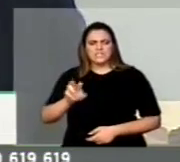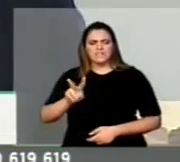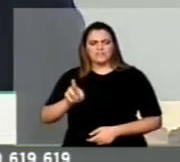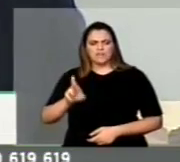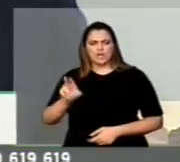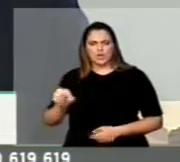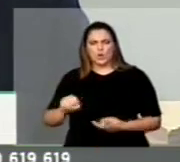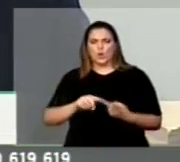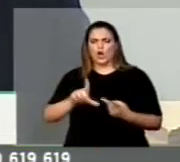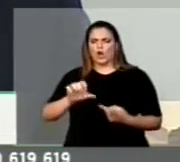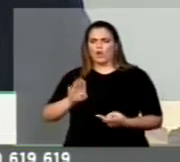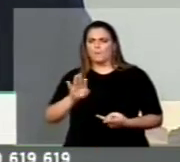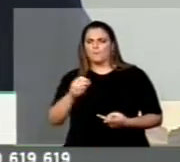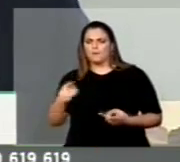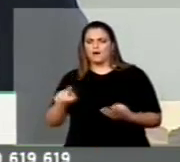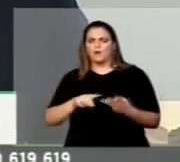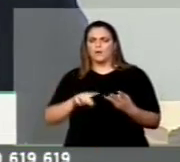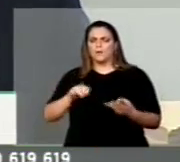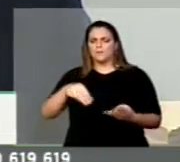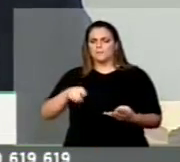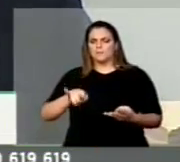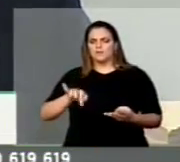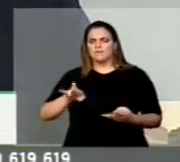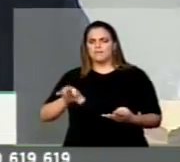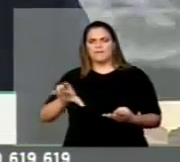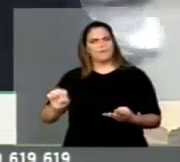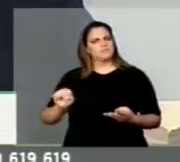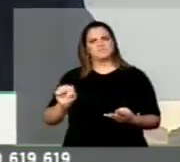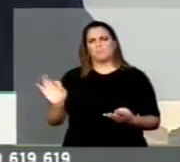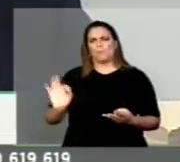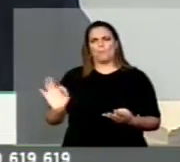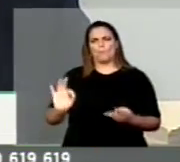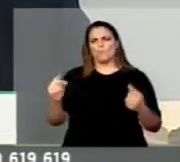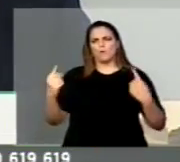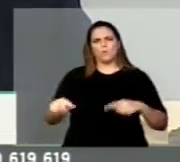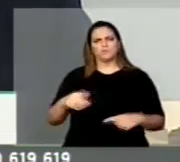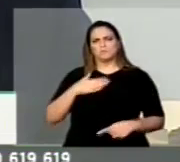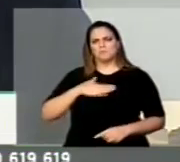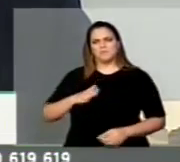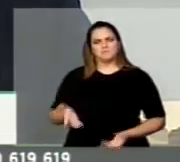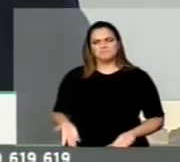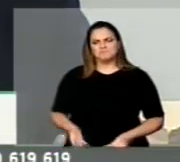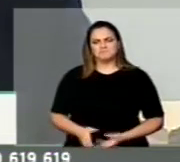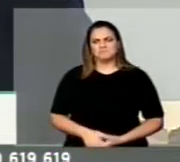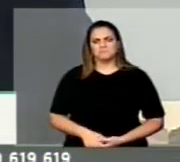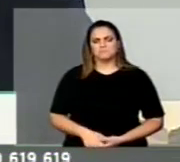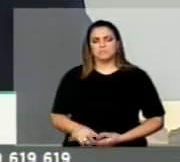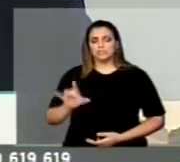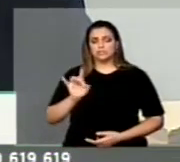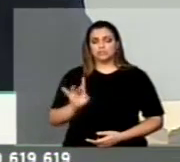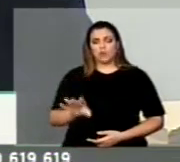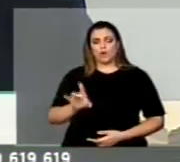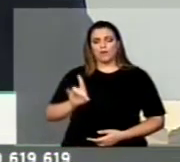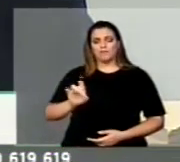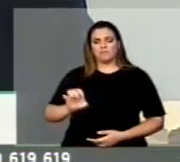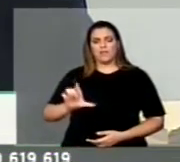tem Meirelles. Vários que Vossa Excelência citou não corroboram os termos que estão colocados. Somente os